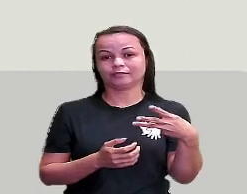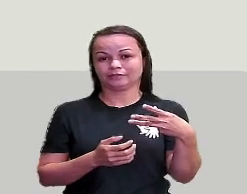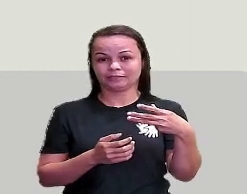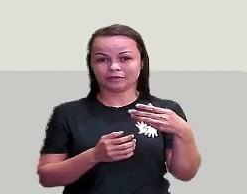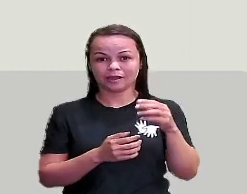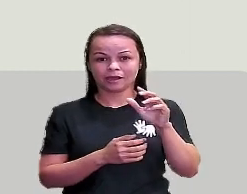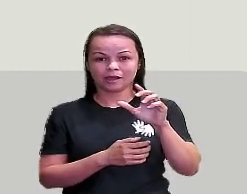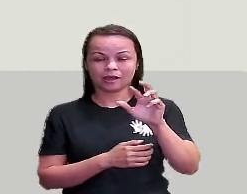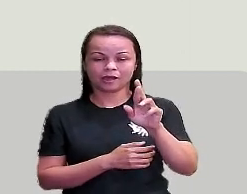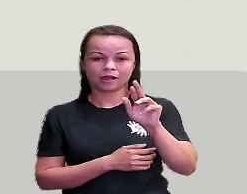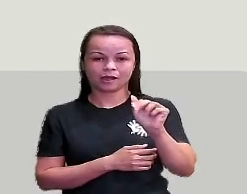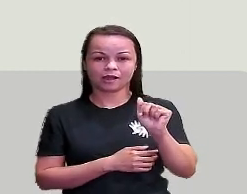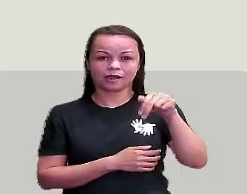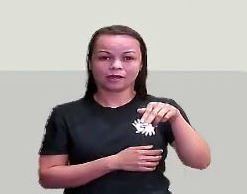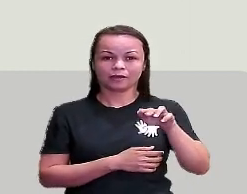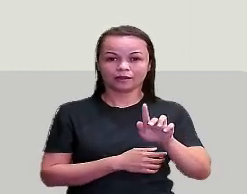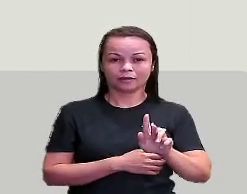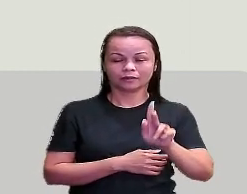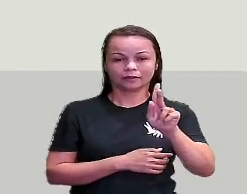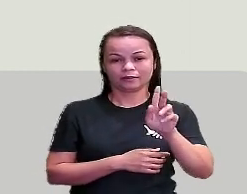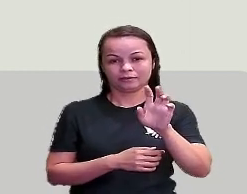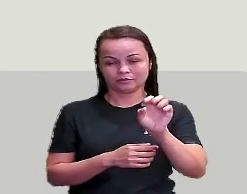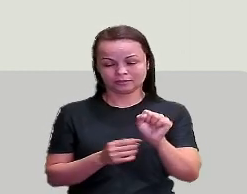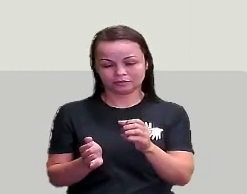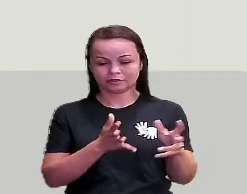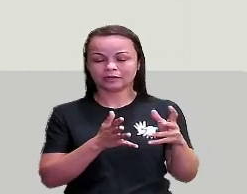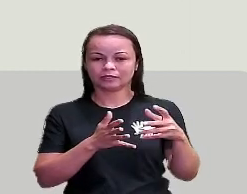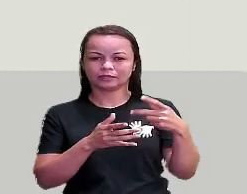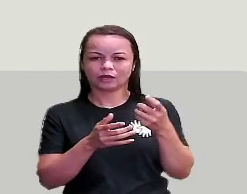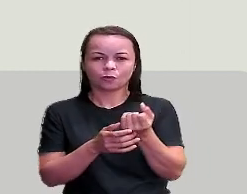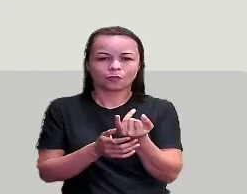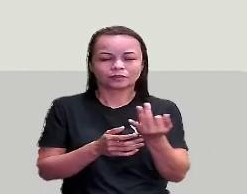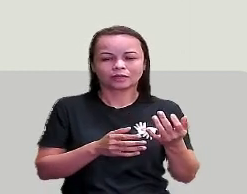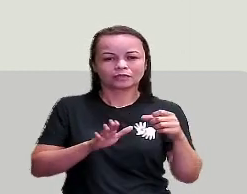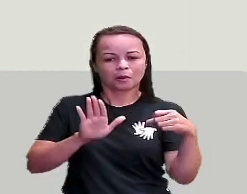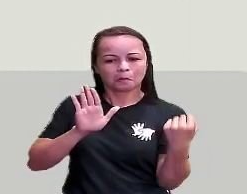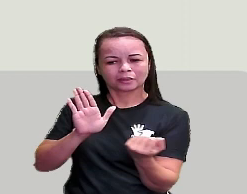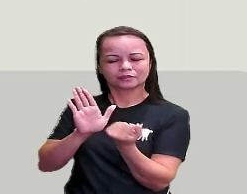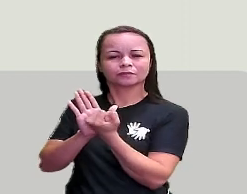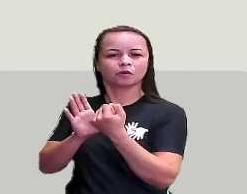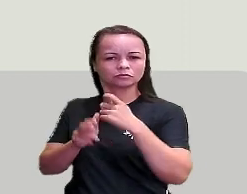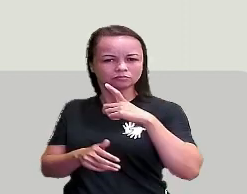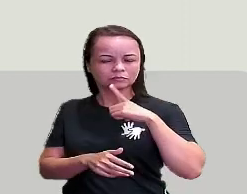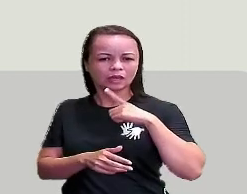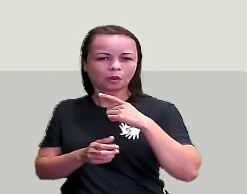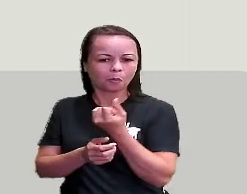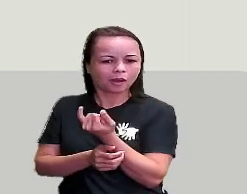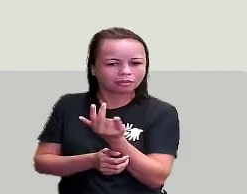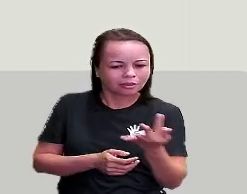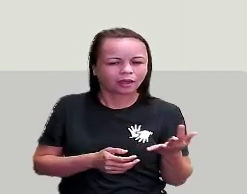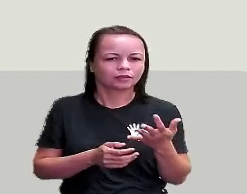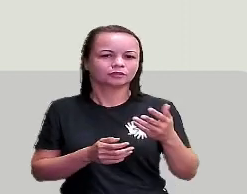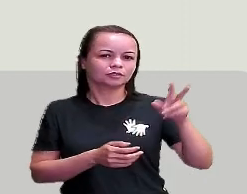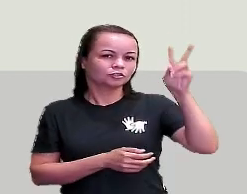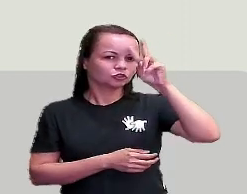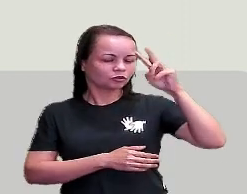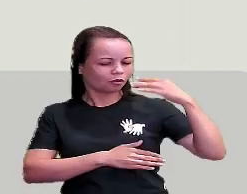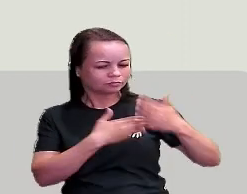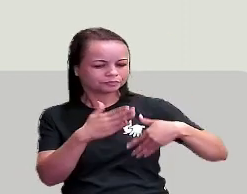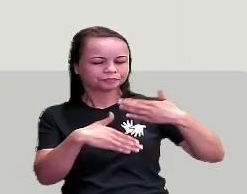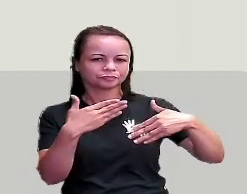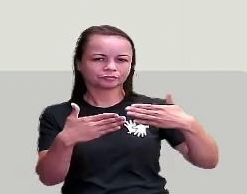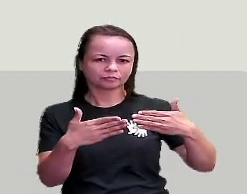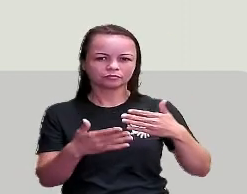mais patrimônios históricos. Veja a quantidade de patrimônios que temos. Veja a quantidade de história que